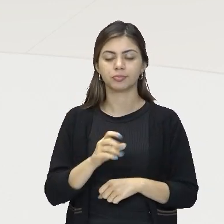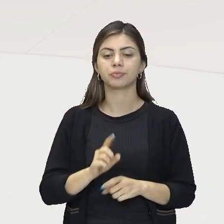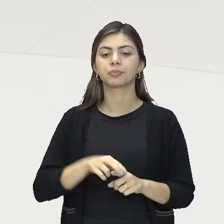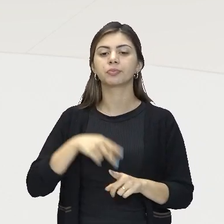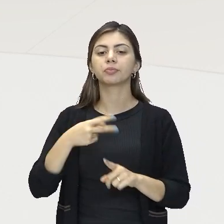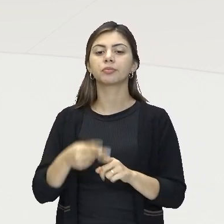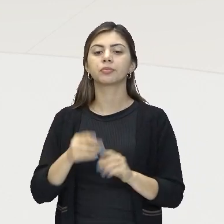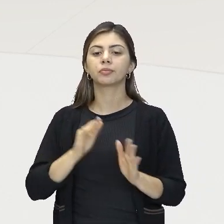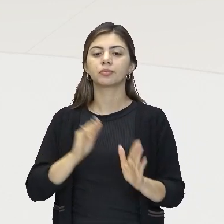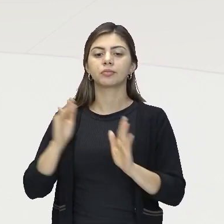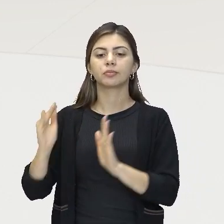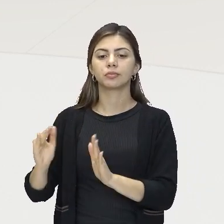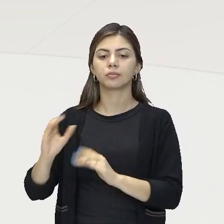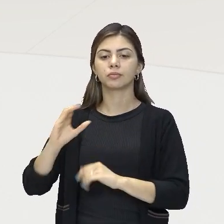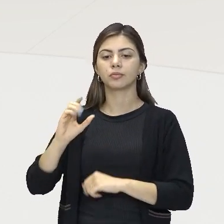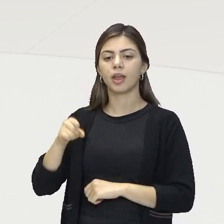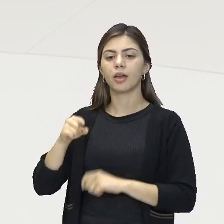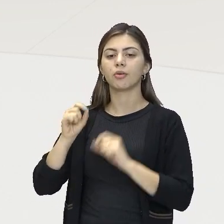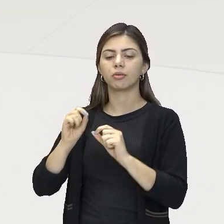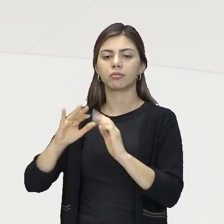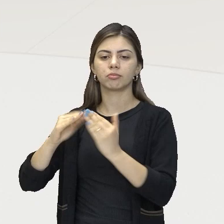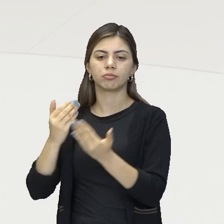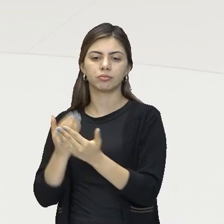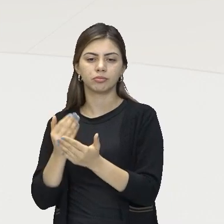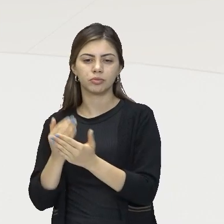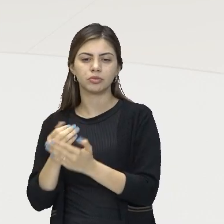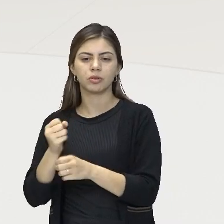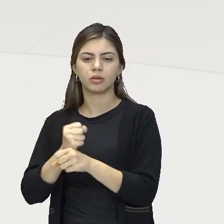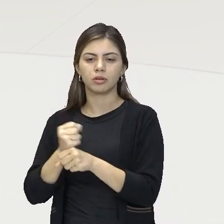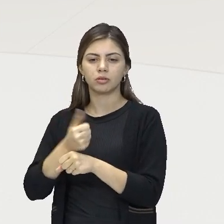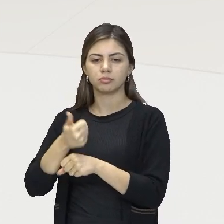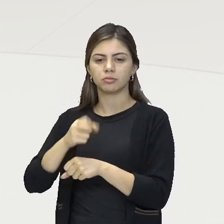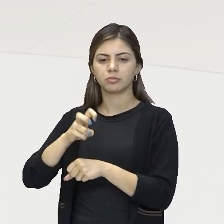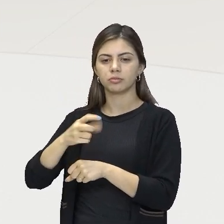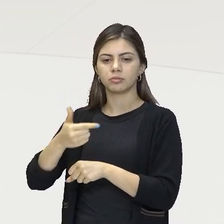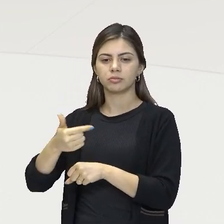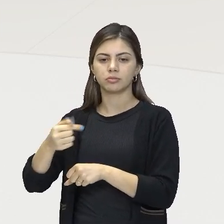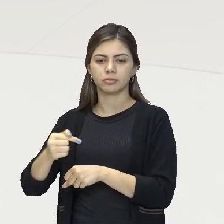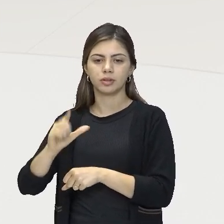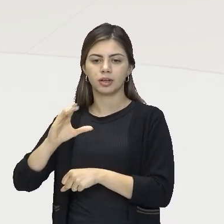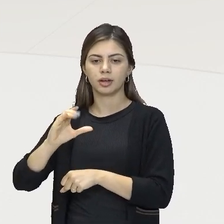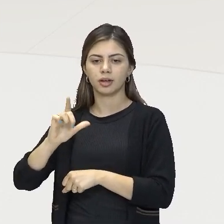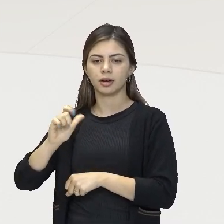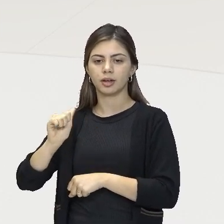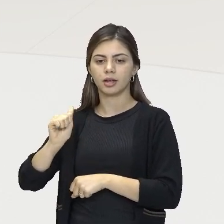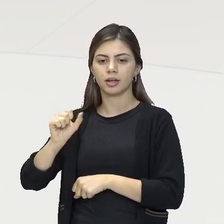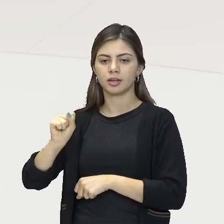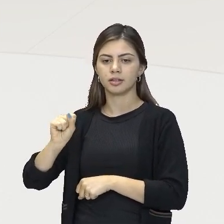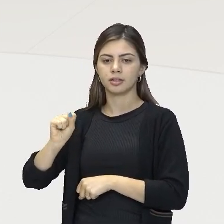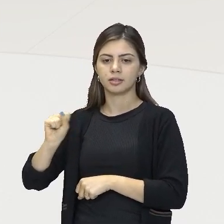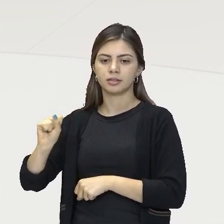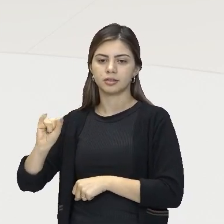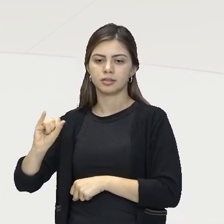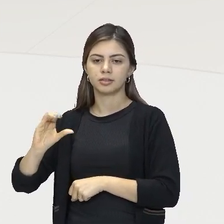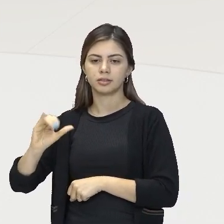Depois do humanismo teve a escola literária classicismo, que aconteceu por volta de